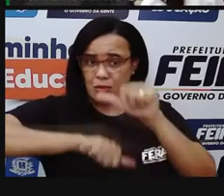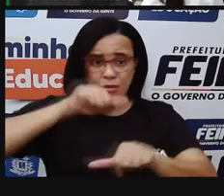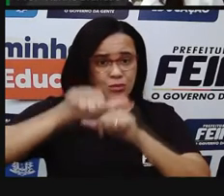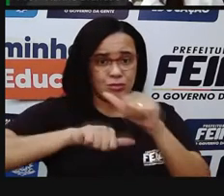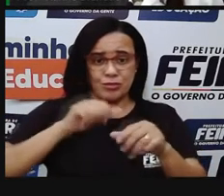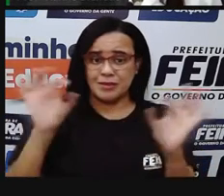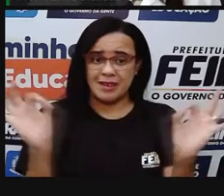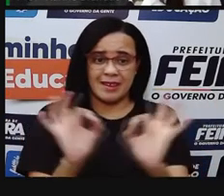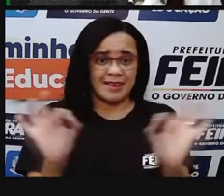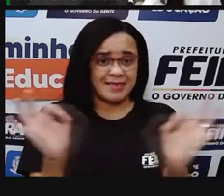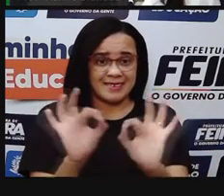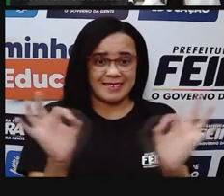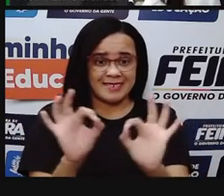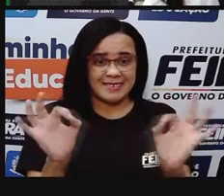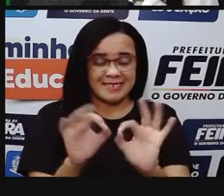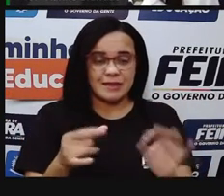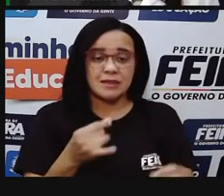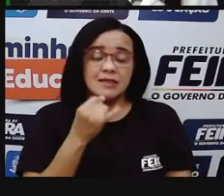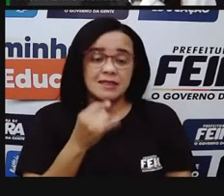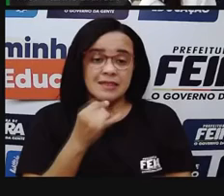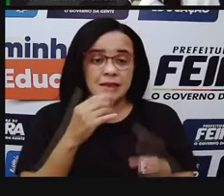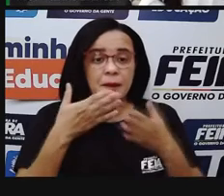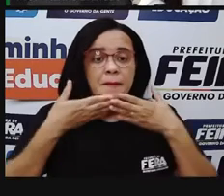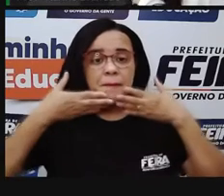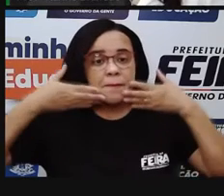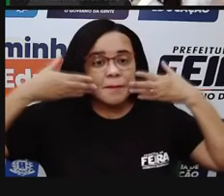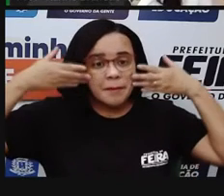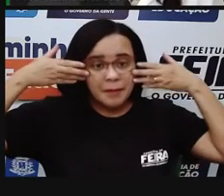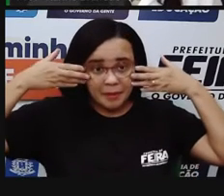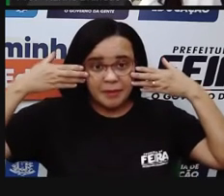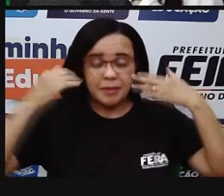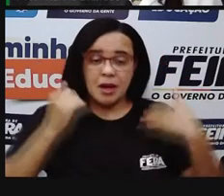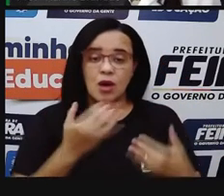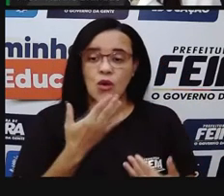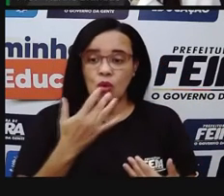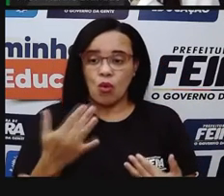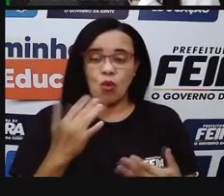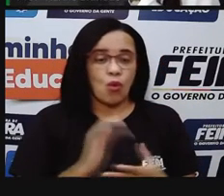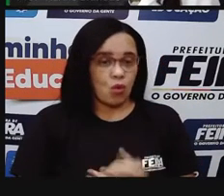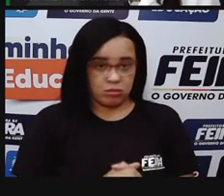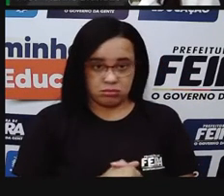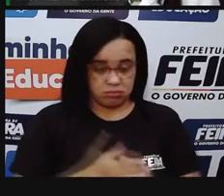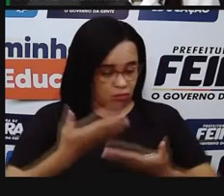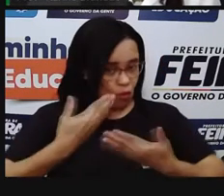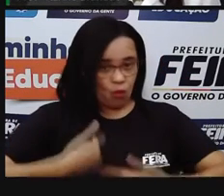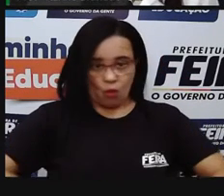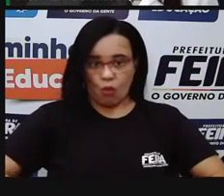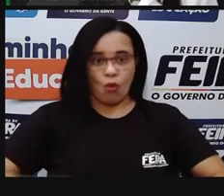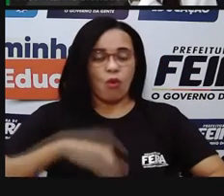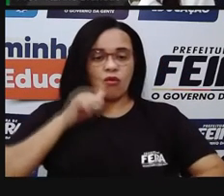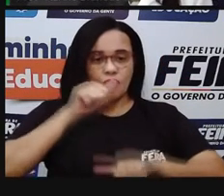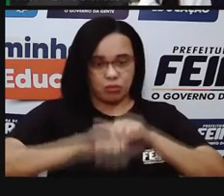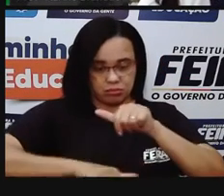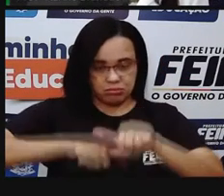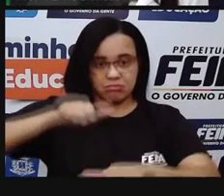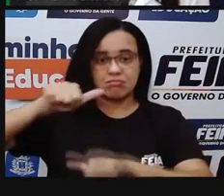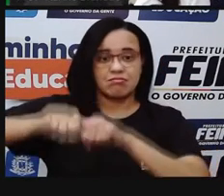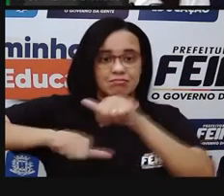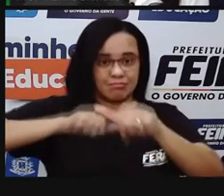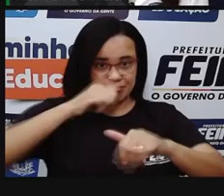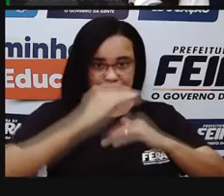pele, tudo isso continuou de uma mesma forma, né? Só houve um crescimento desse ser vivo. Né, um desenvolvimento aqui